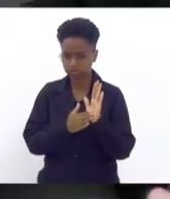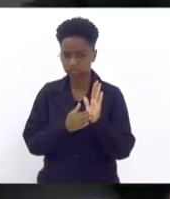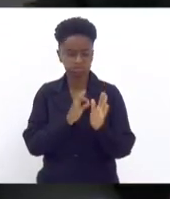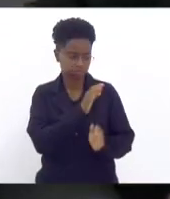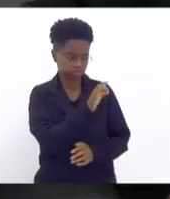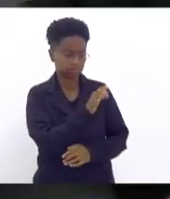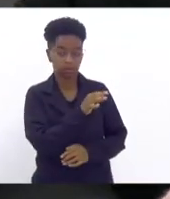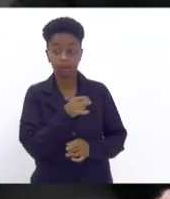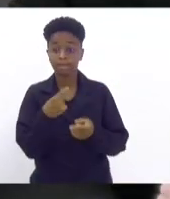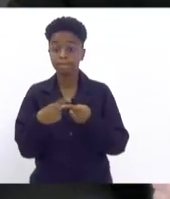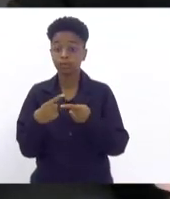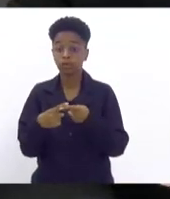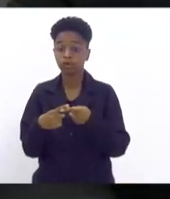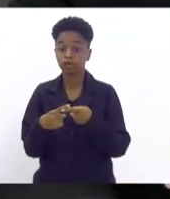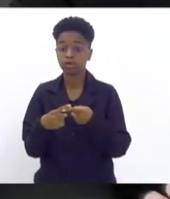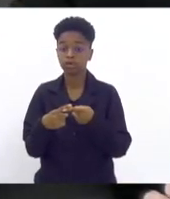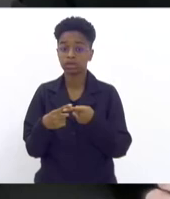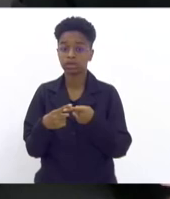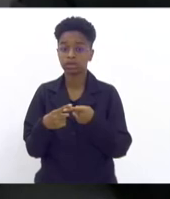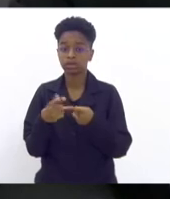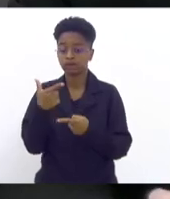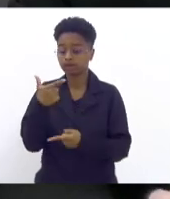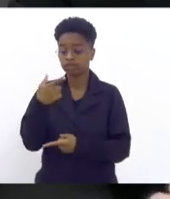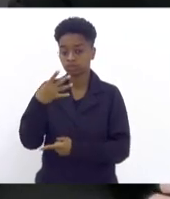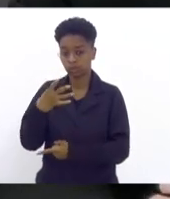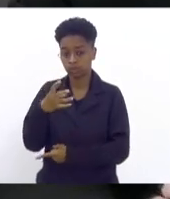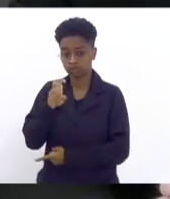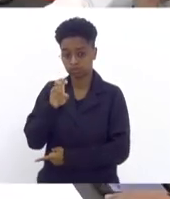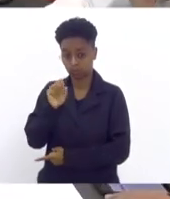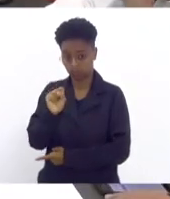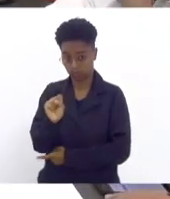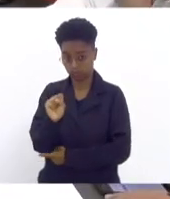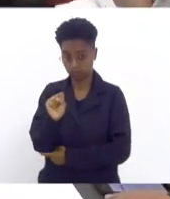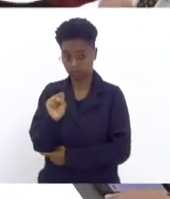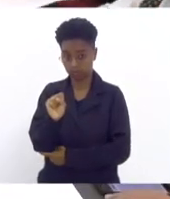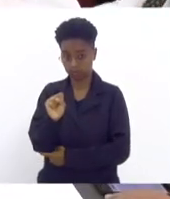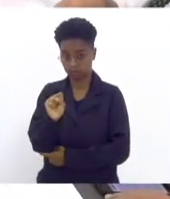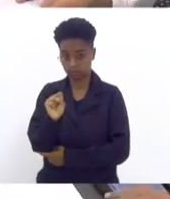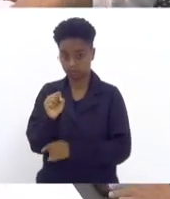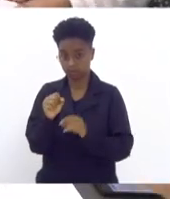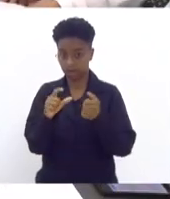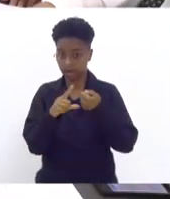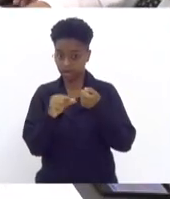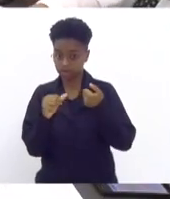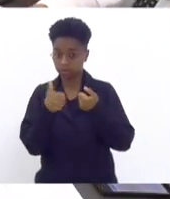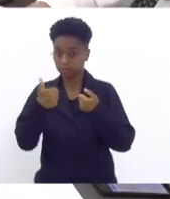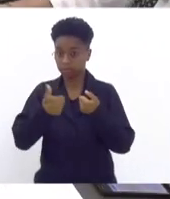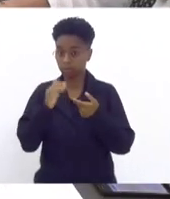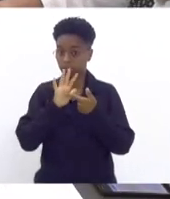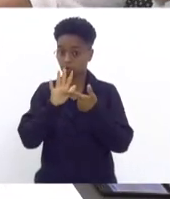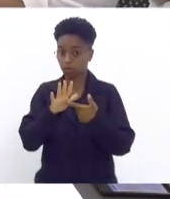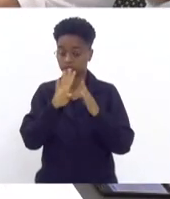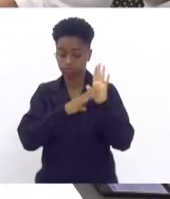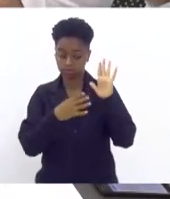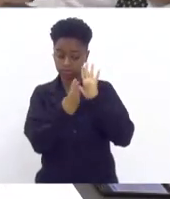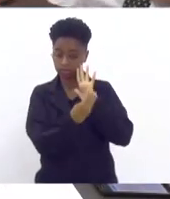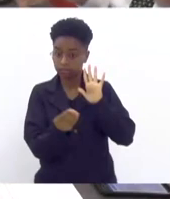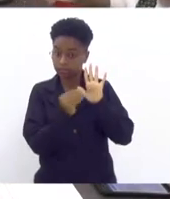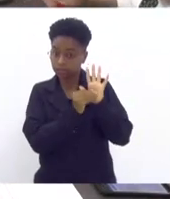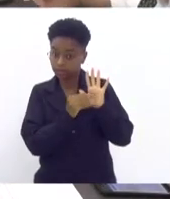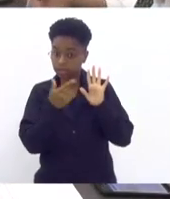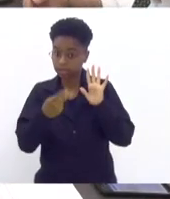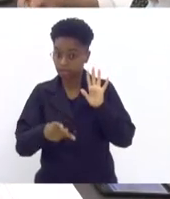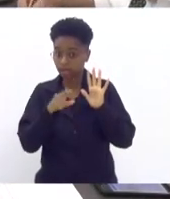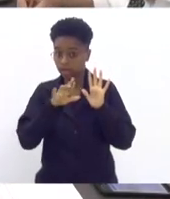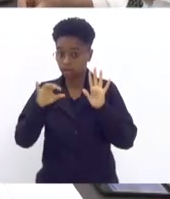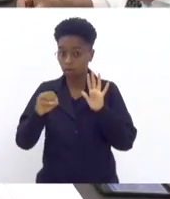Isso. Porque a lei, a 2458, deputado Anderson, o artigo 1º é: fica instituído no calendário oficial do Estado do Rio de Janeiro o dia do